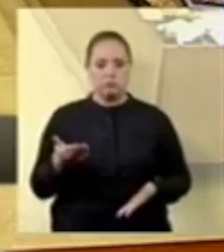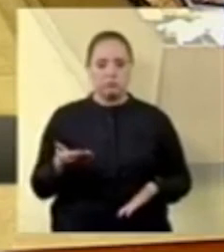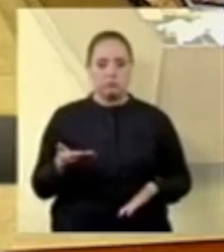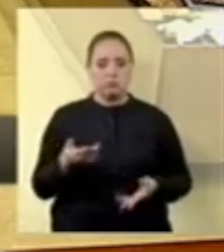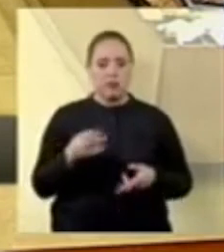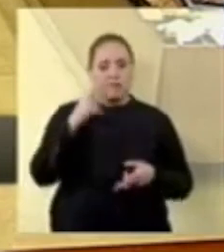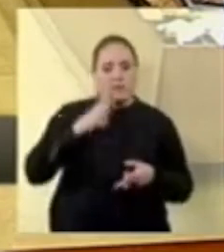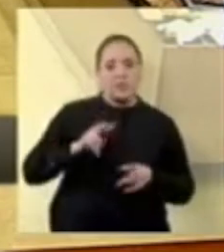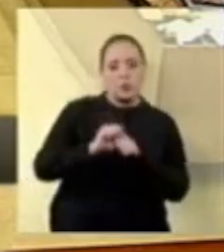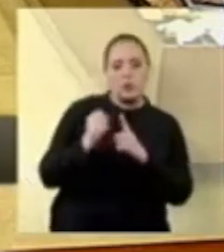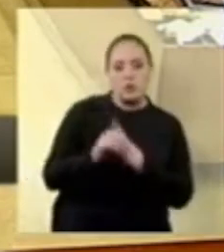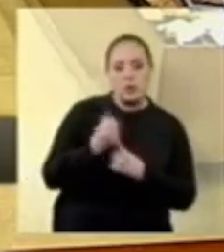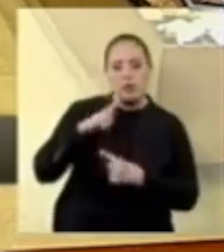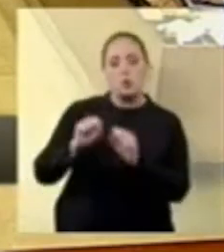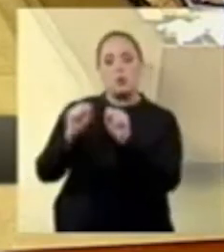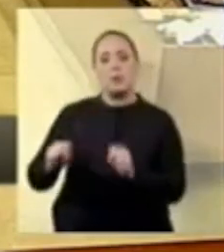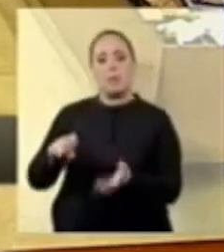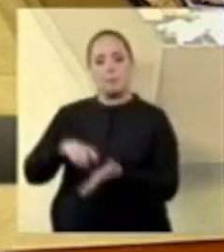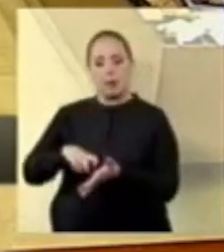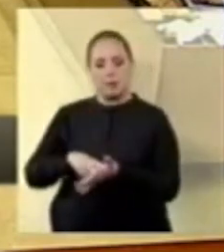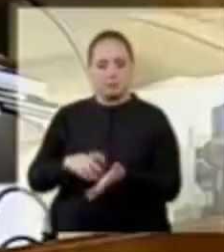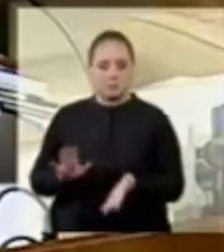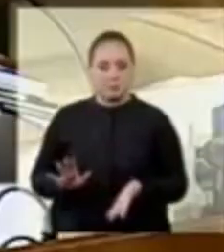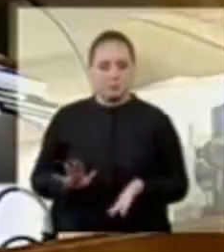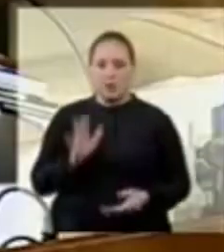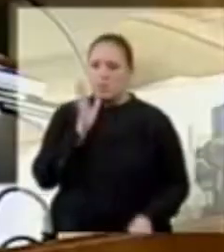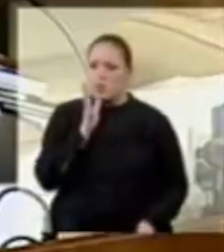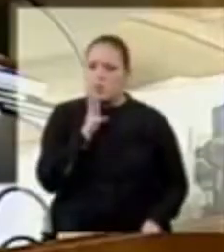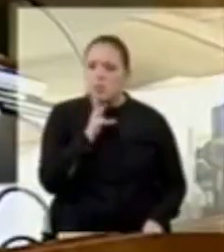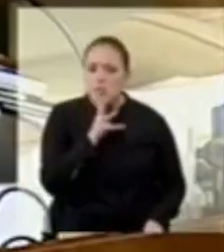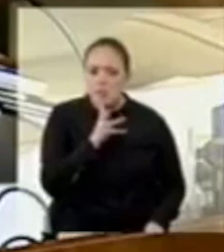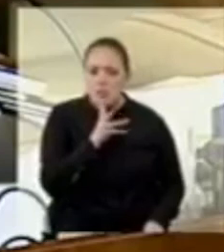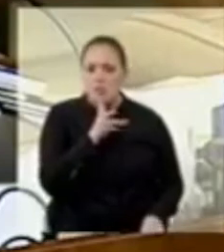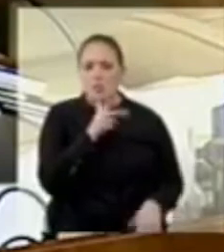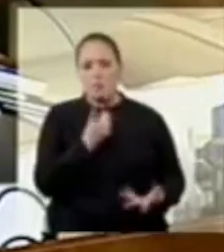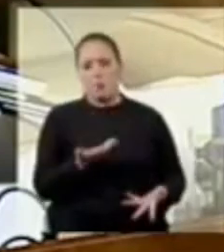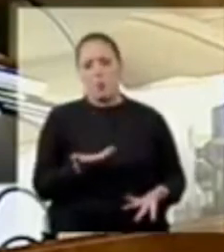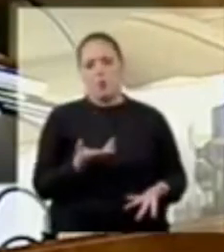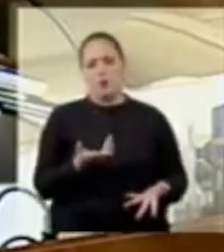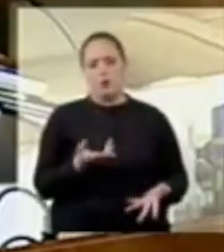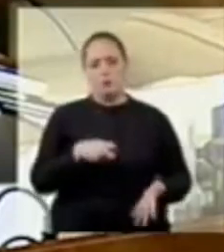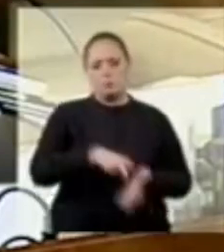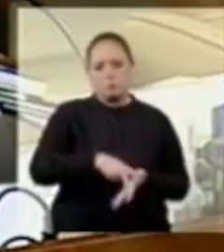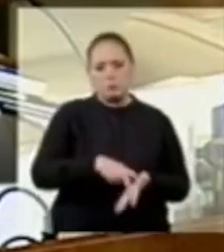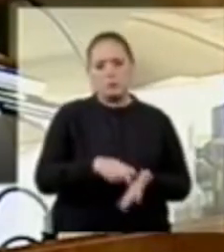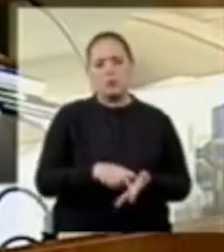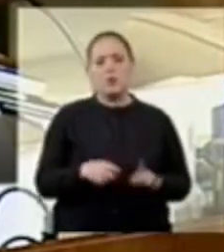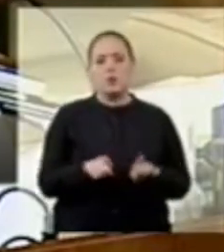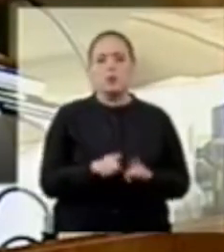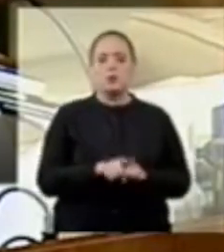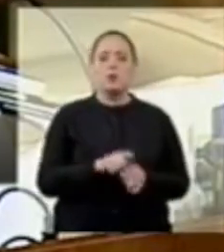pela demora quase perene nas punições e pelas freqüentes